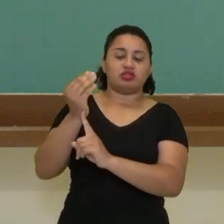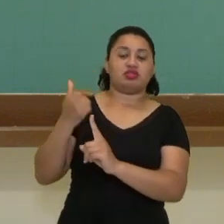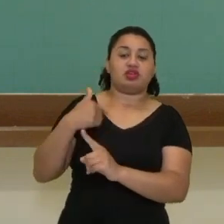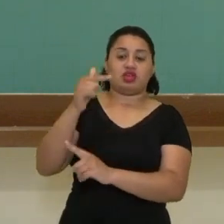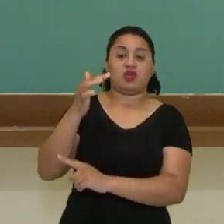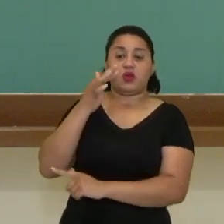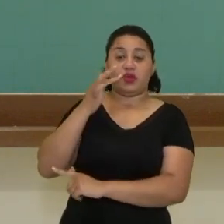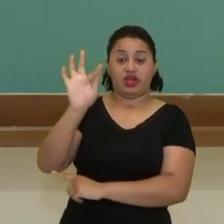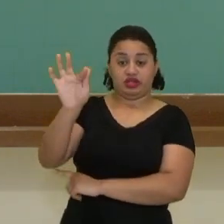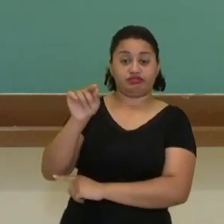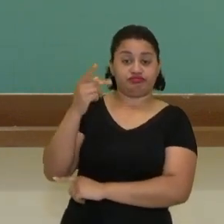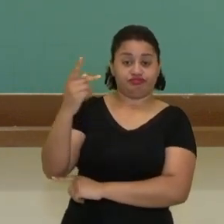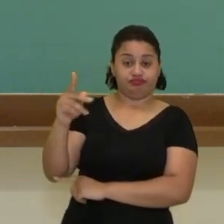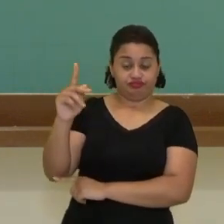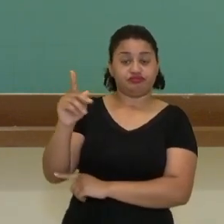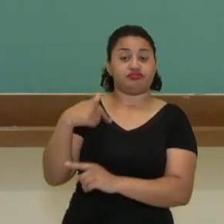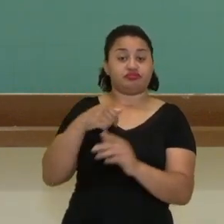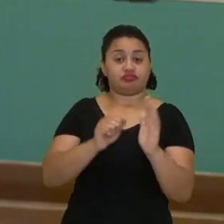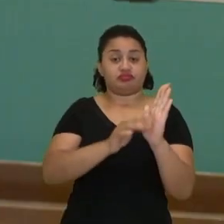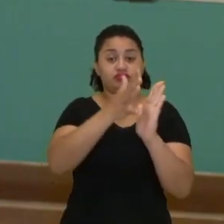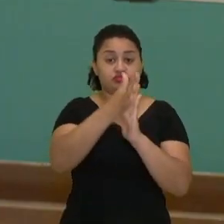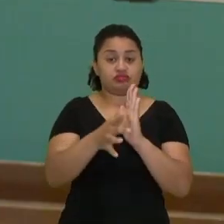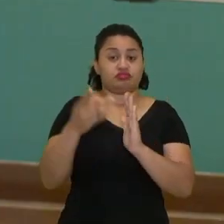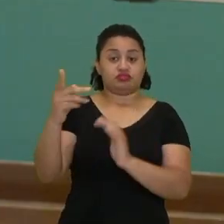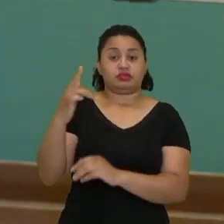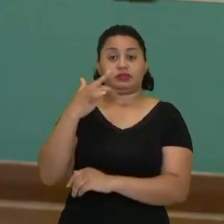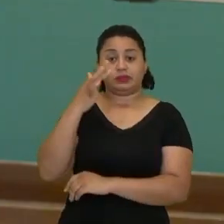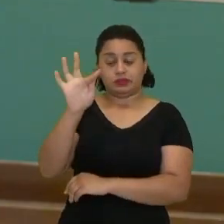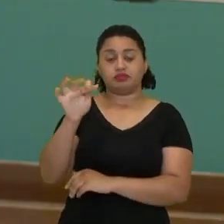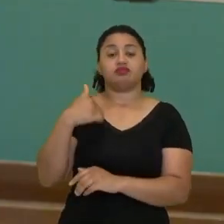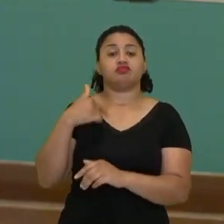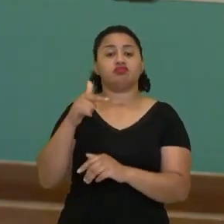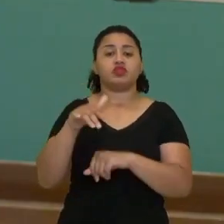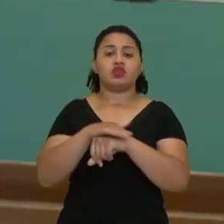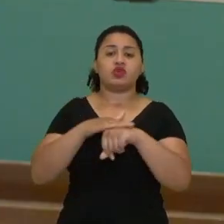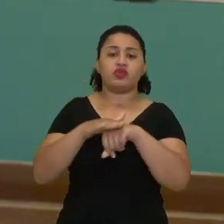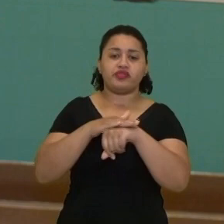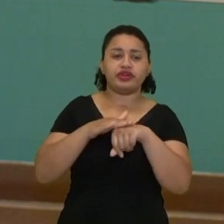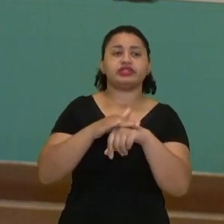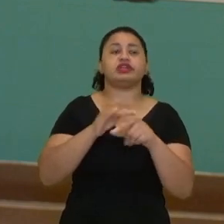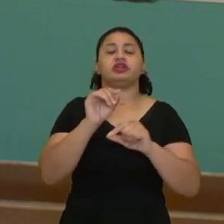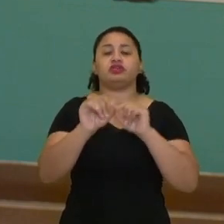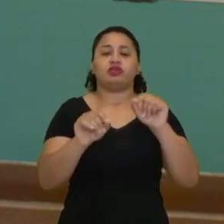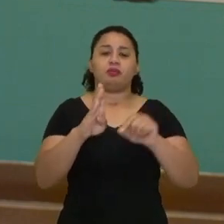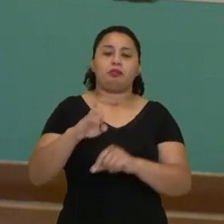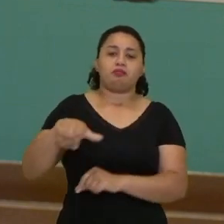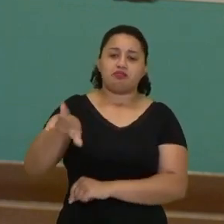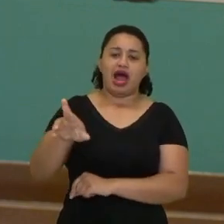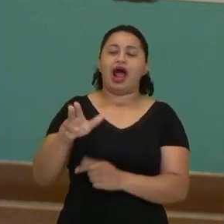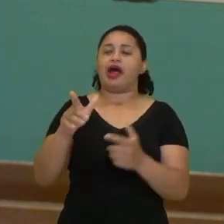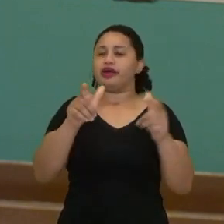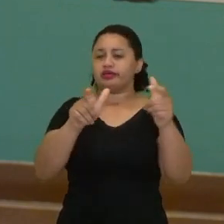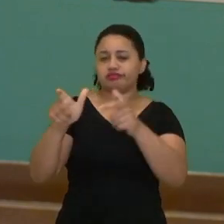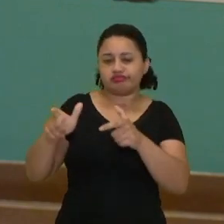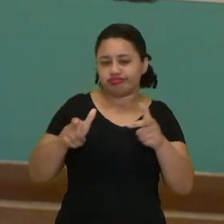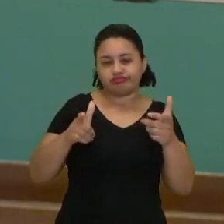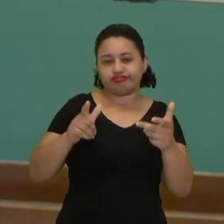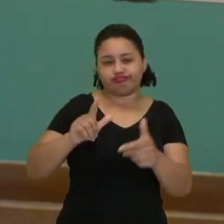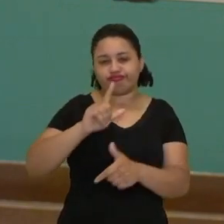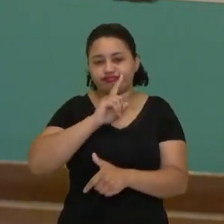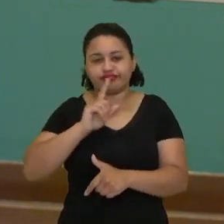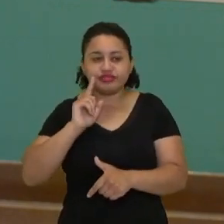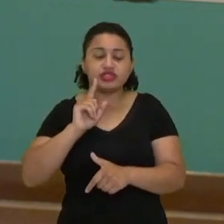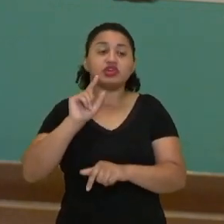impressionistas franceses. E é nesse contato, conversando com eles em bares, em cafés, que